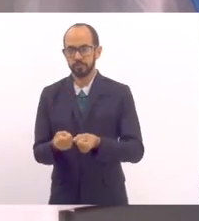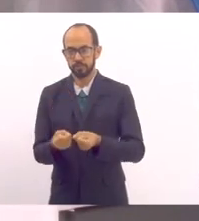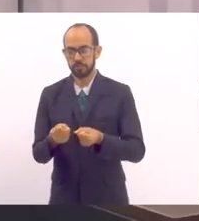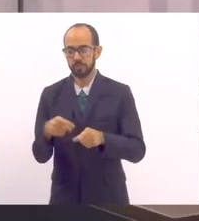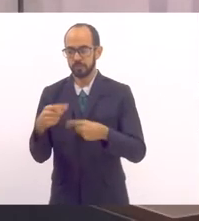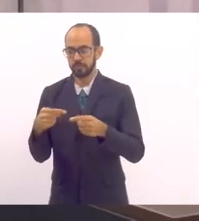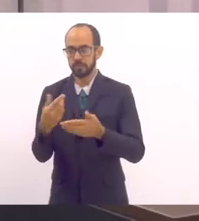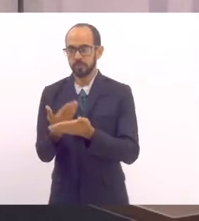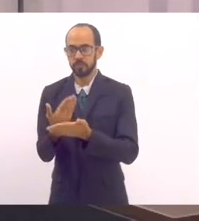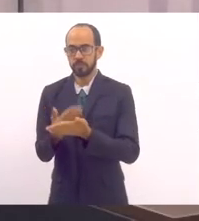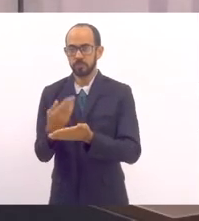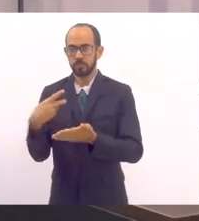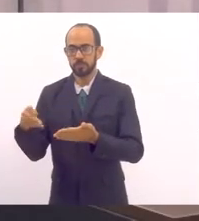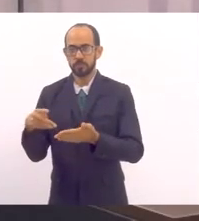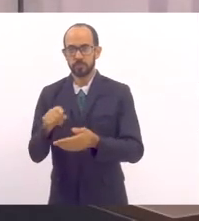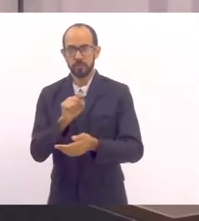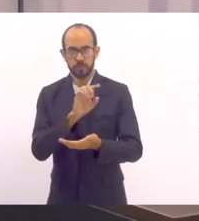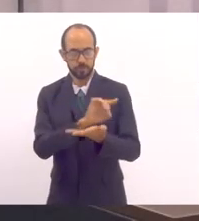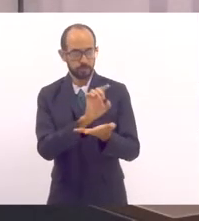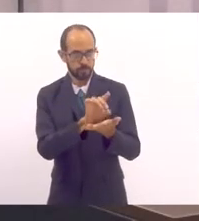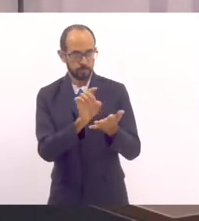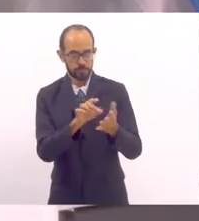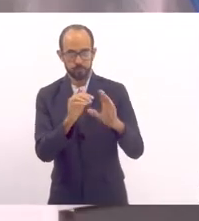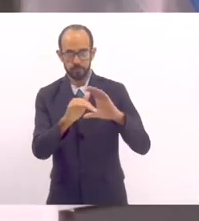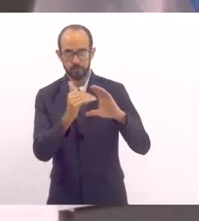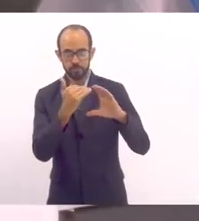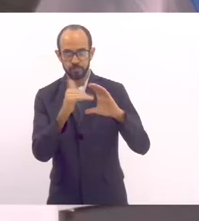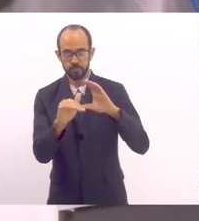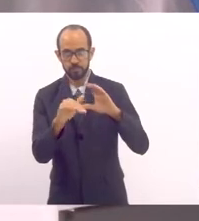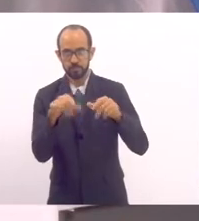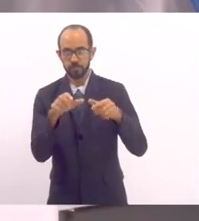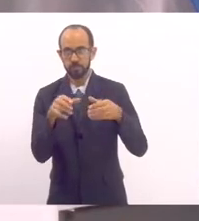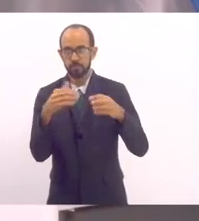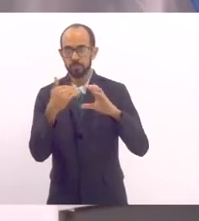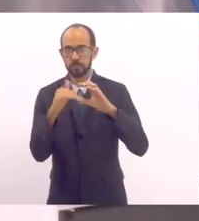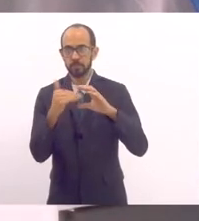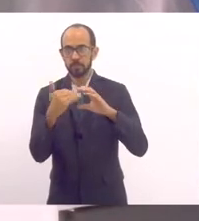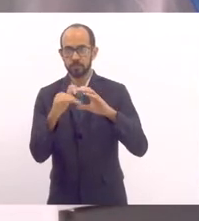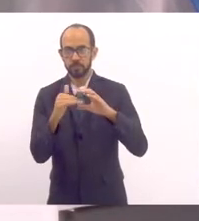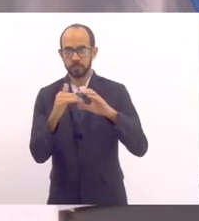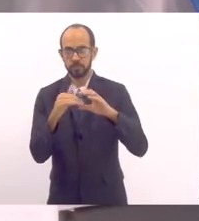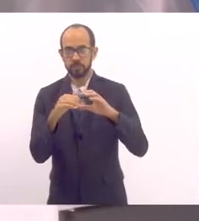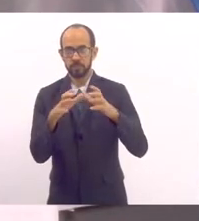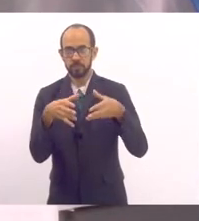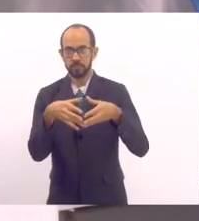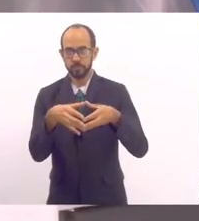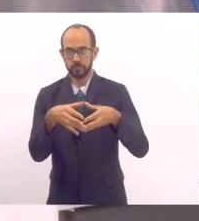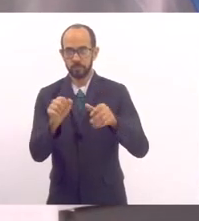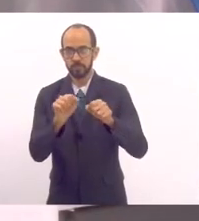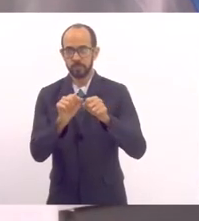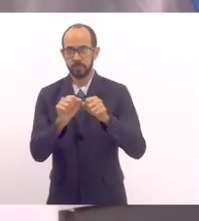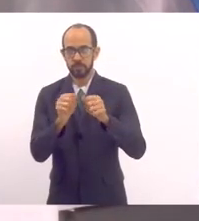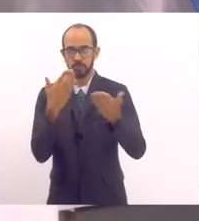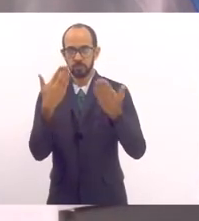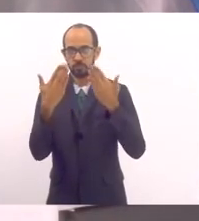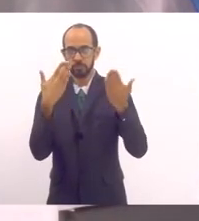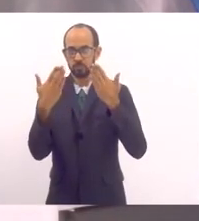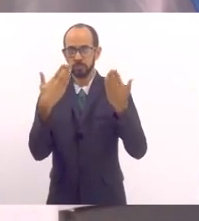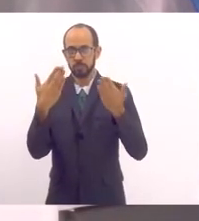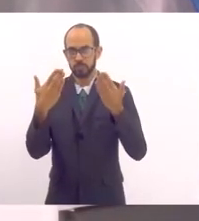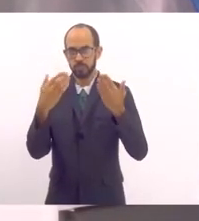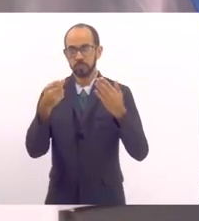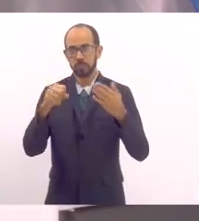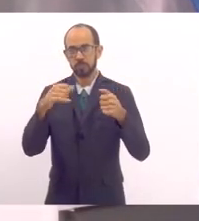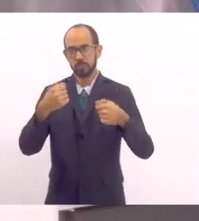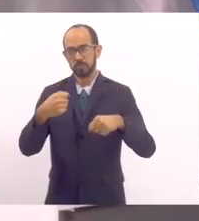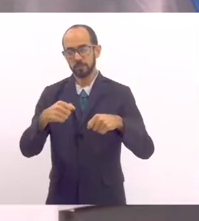de vocês. E aí vocês, mandando para o e-mail da comissão, a gente faz um paralelo, vê, estuda direitinho. Aí, se for necessário, uma